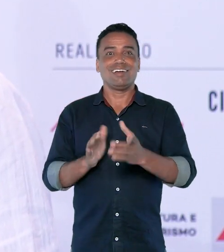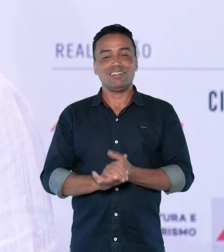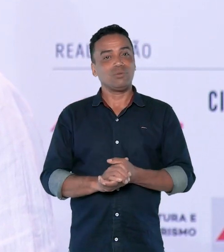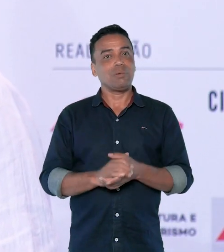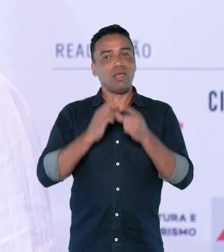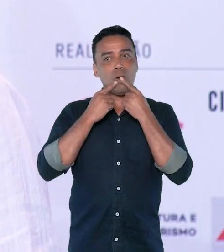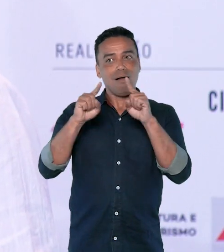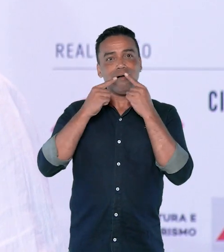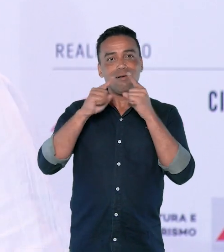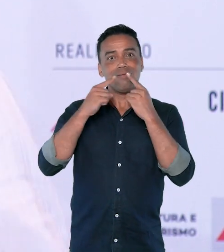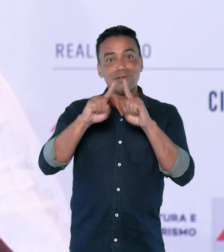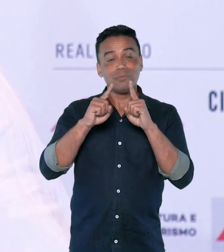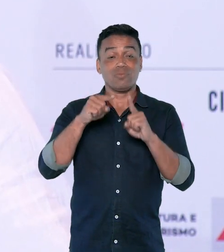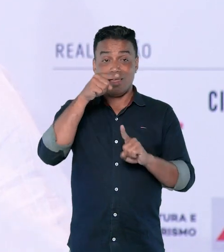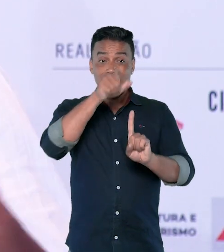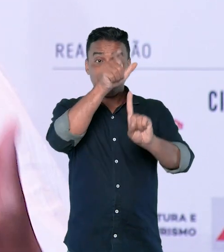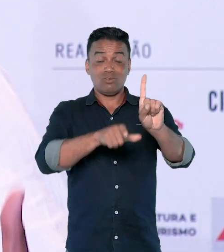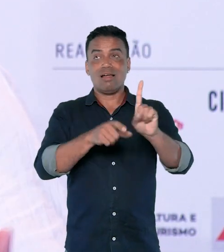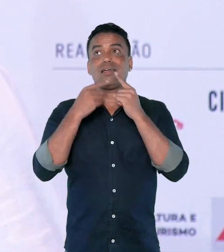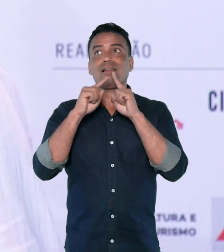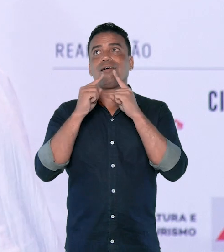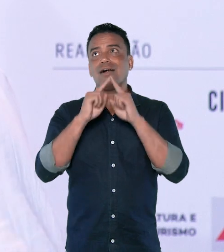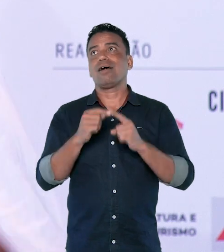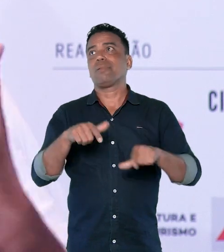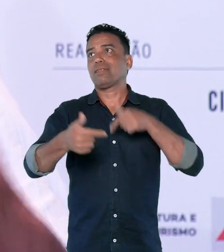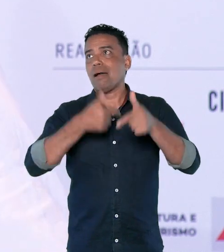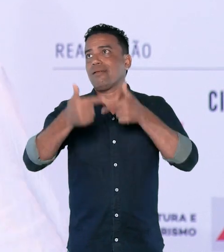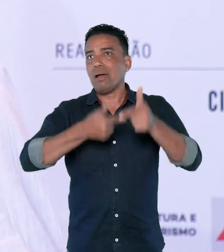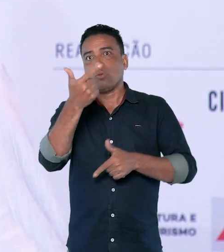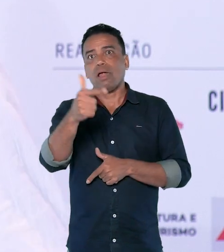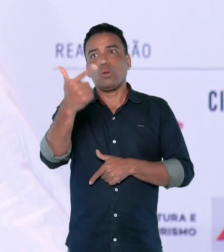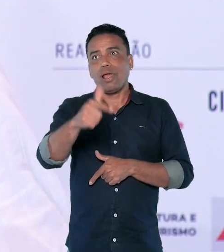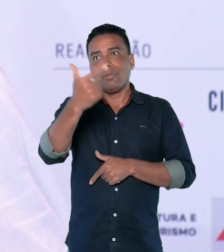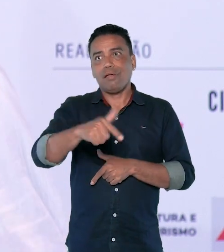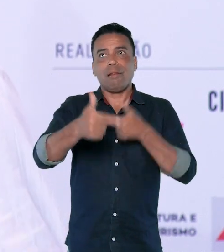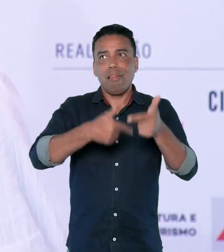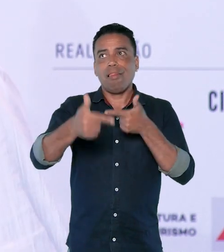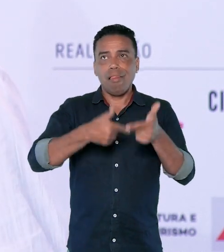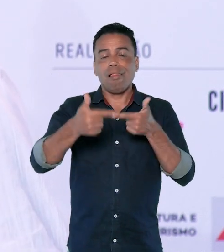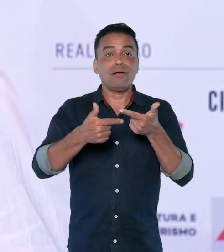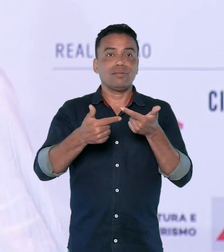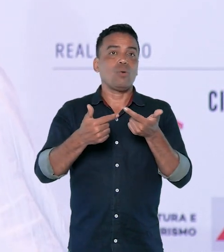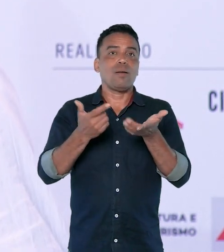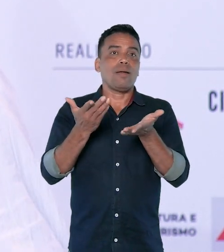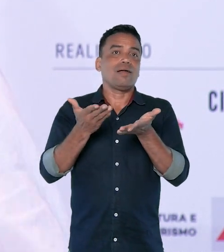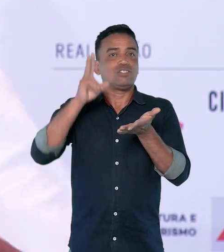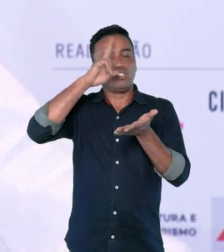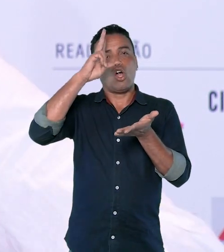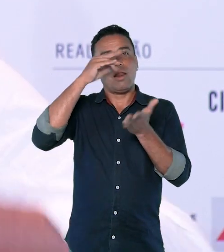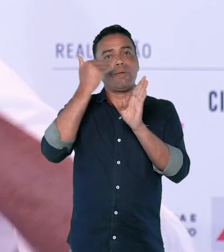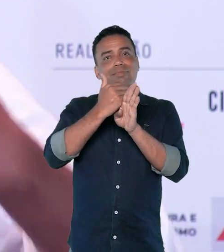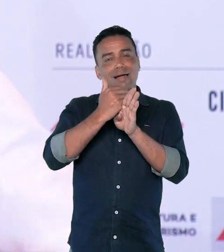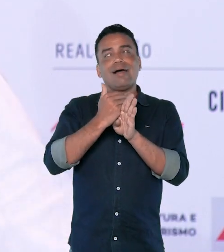queixa também de que ele reclama muito que ele está desempregado, né? E ele passa, sei lá, metade do livro reclamando que ele precisa arranjar